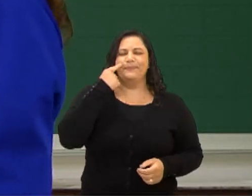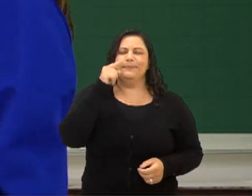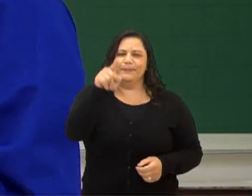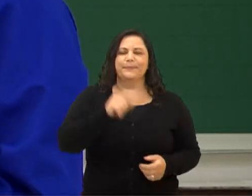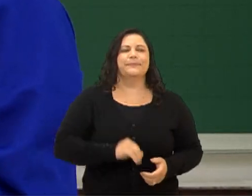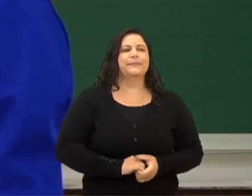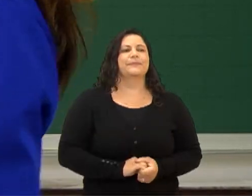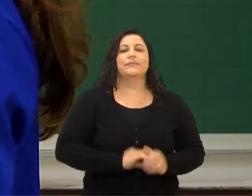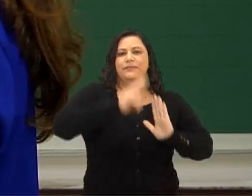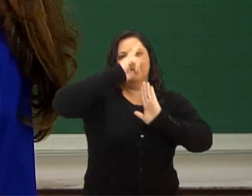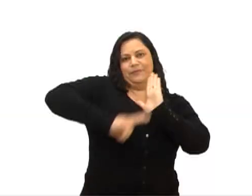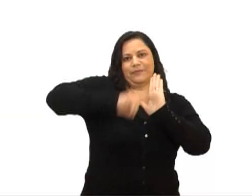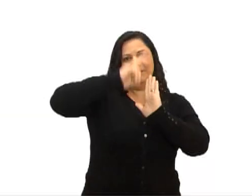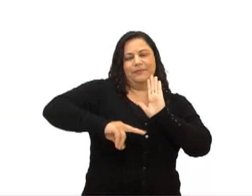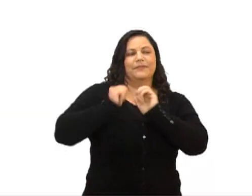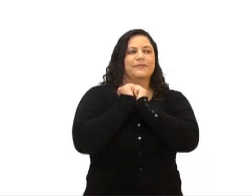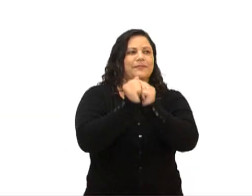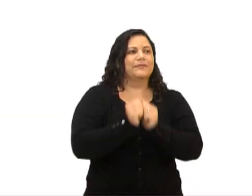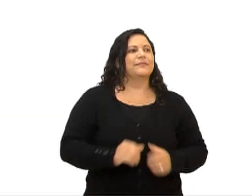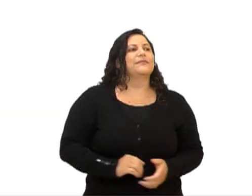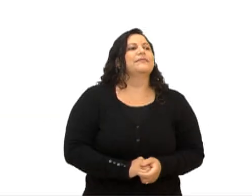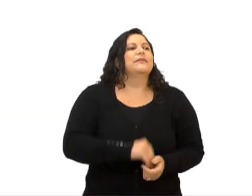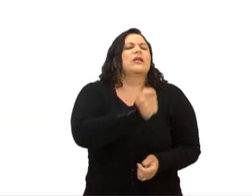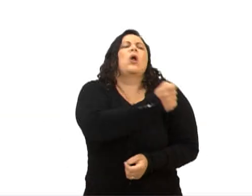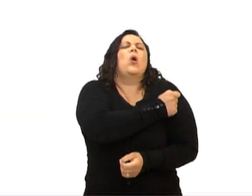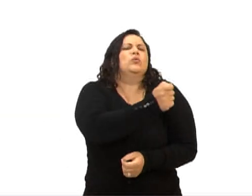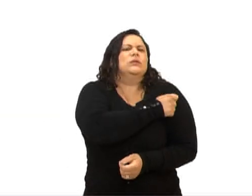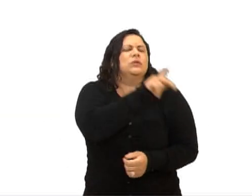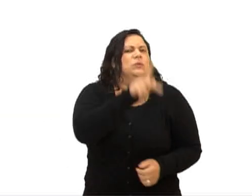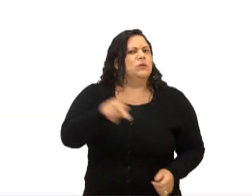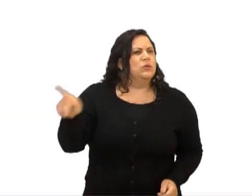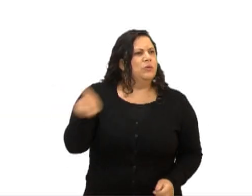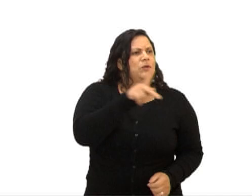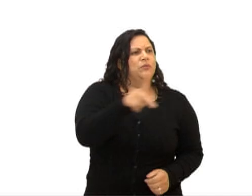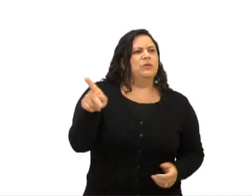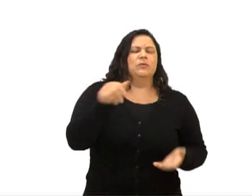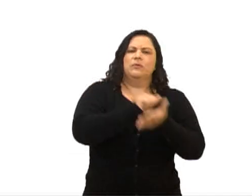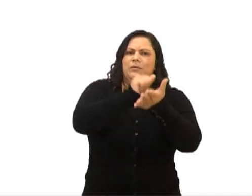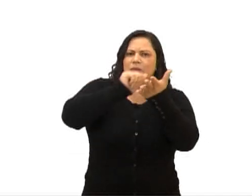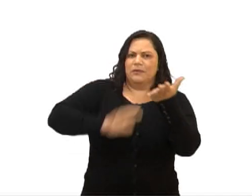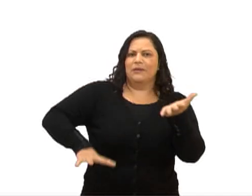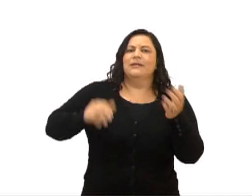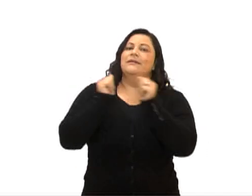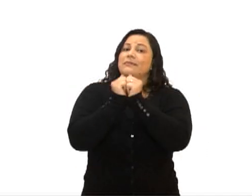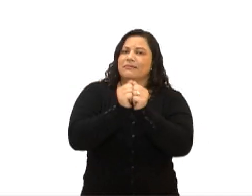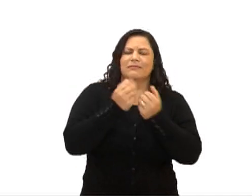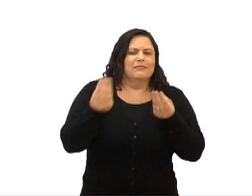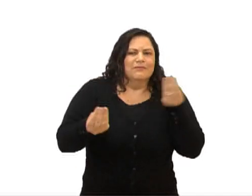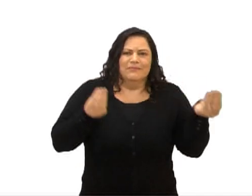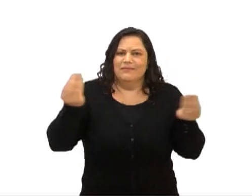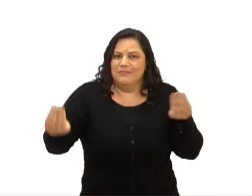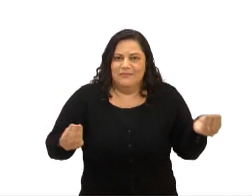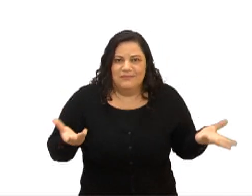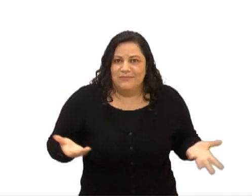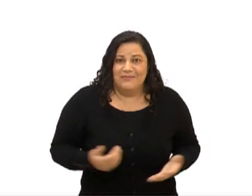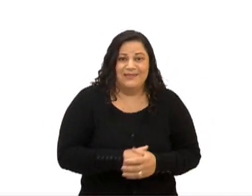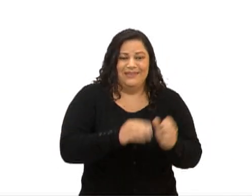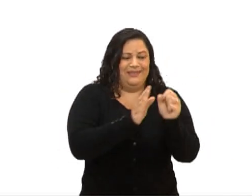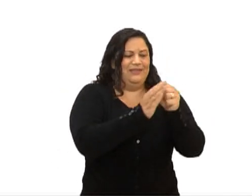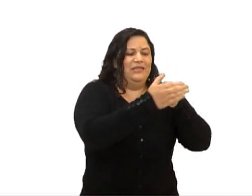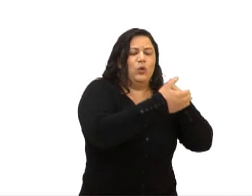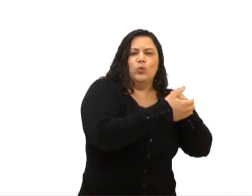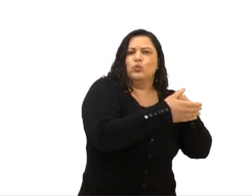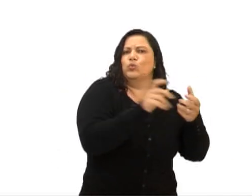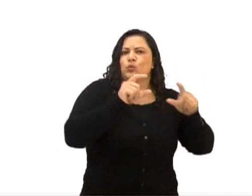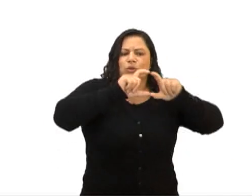Eu quero ler com vocês. Os alunos e os professores farão as atividades juntos. Qual é o sujeito dessa